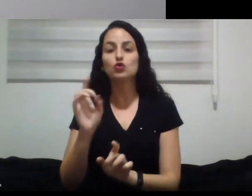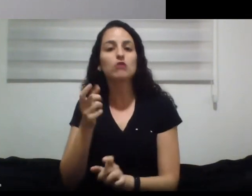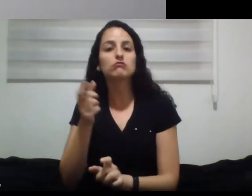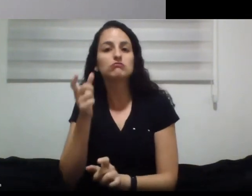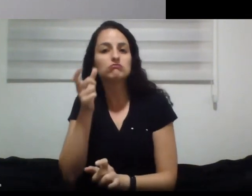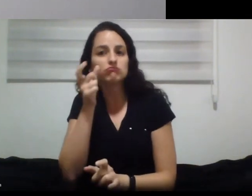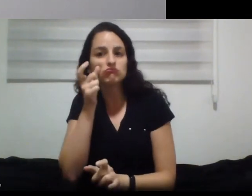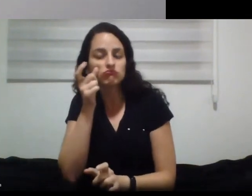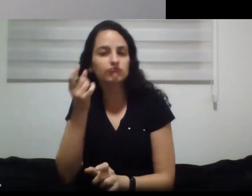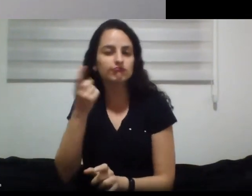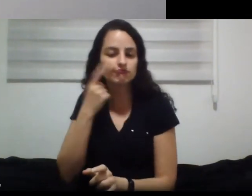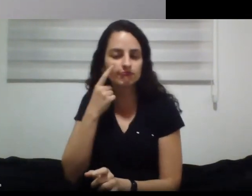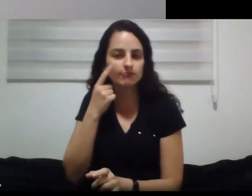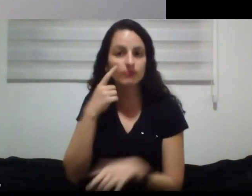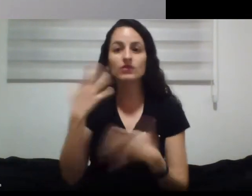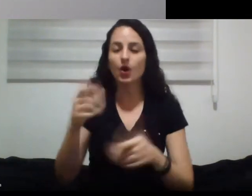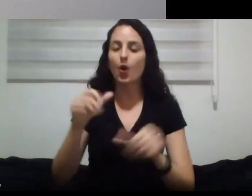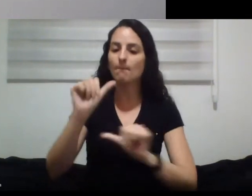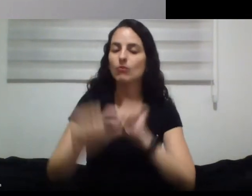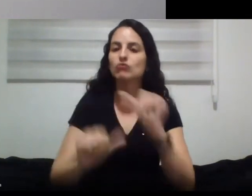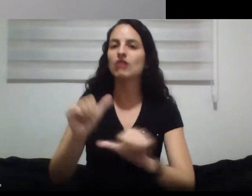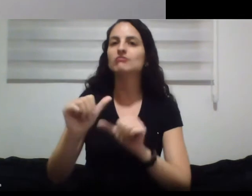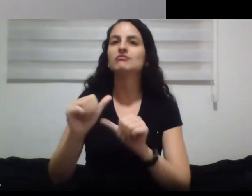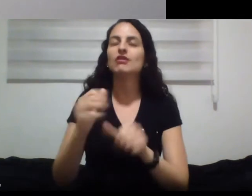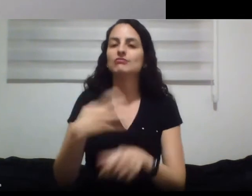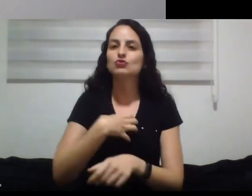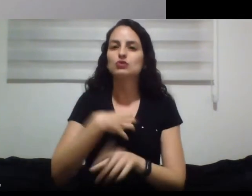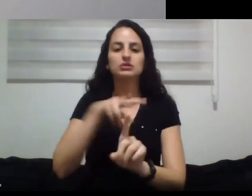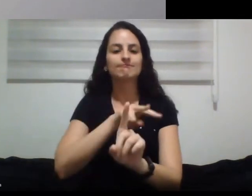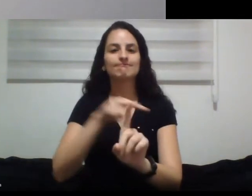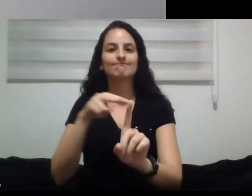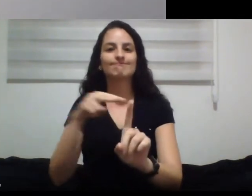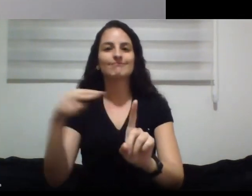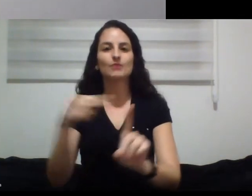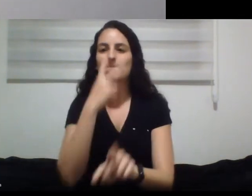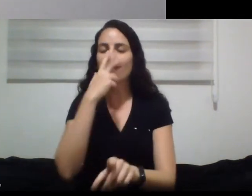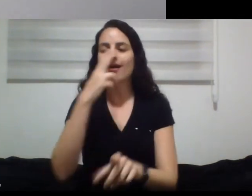ali um pouquinho, a dúvida tá ali nas referências, né, também,